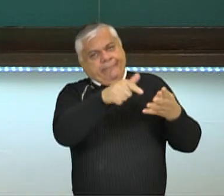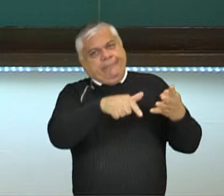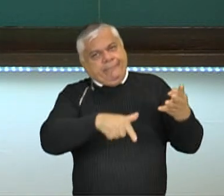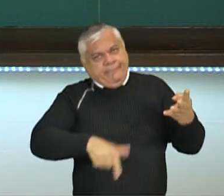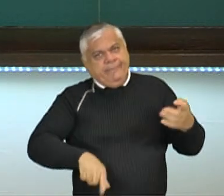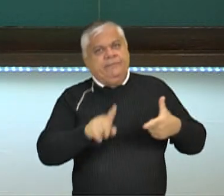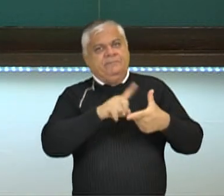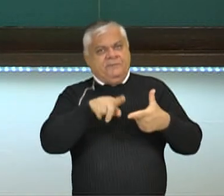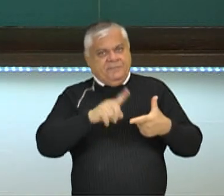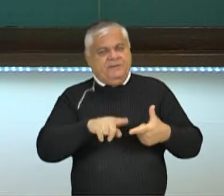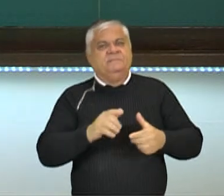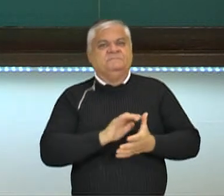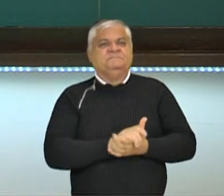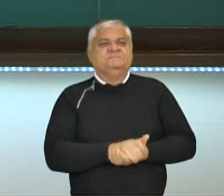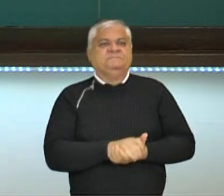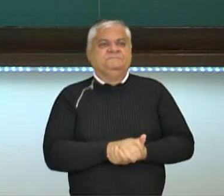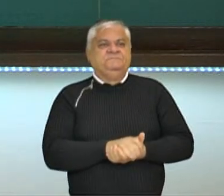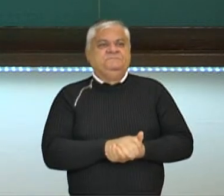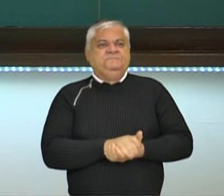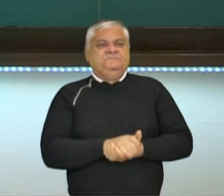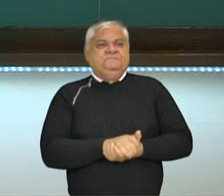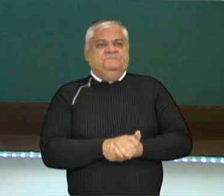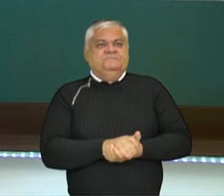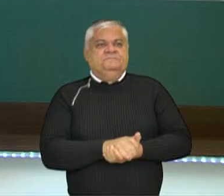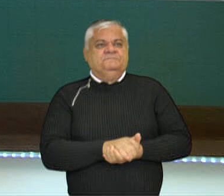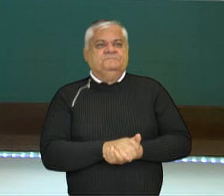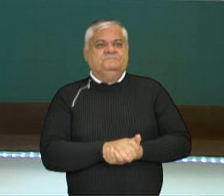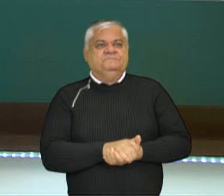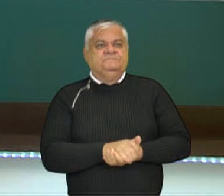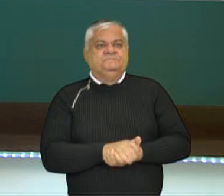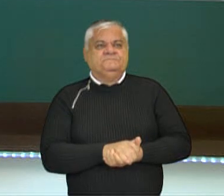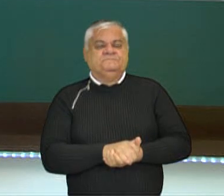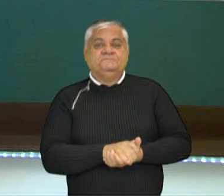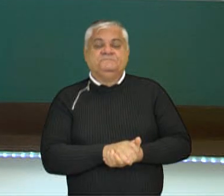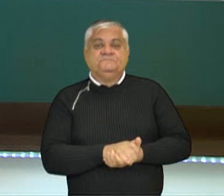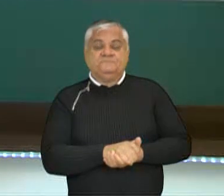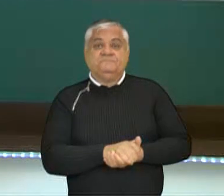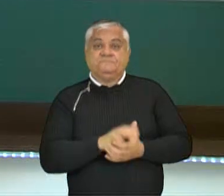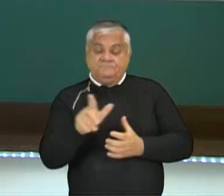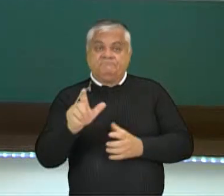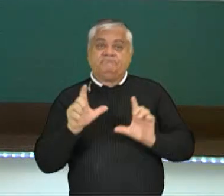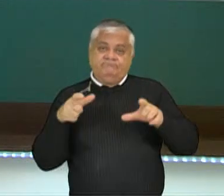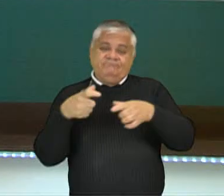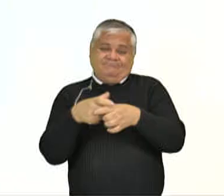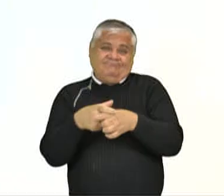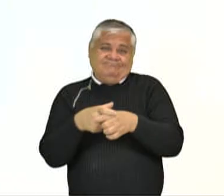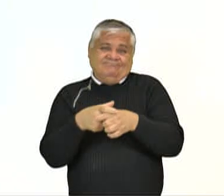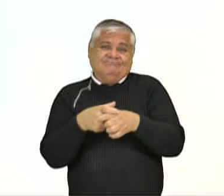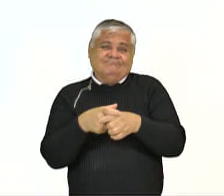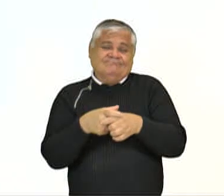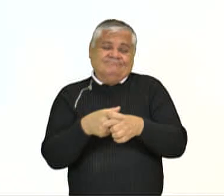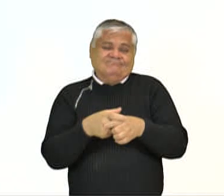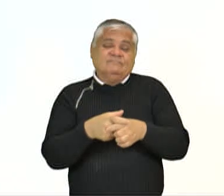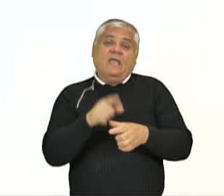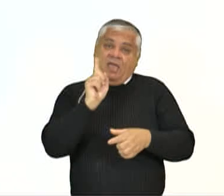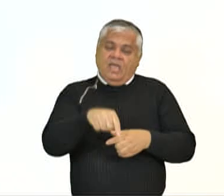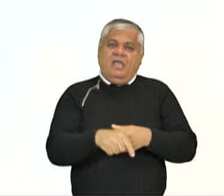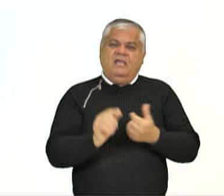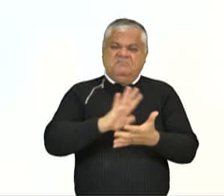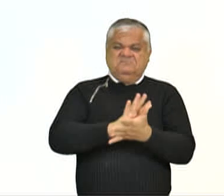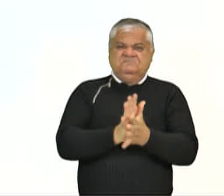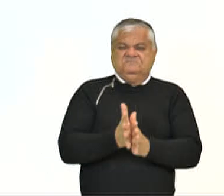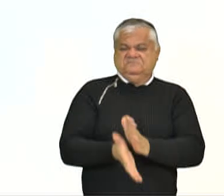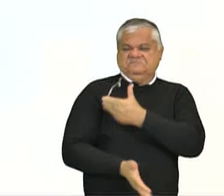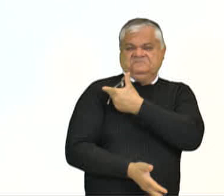que a gente vai falar nesta aula. Muito bem. As minorias étnicas são discriminadas em